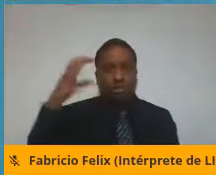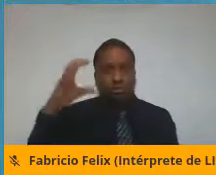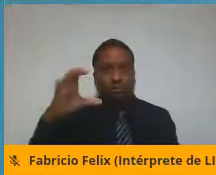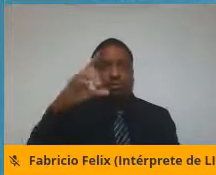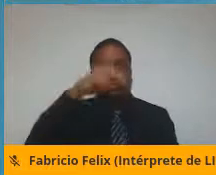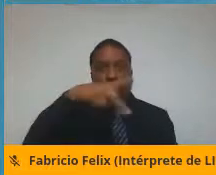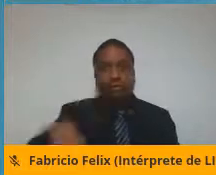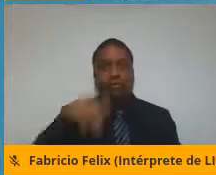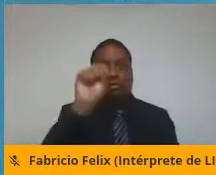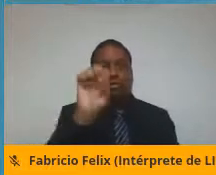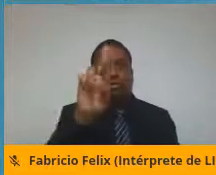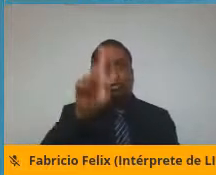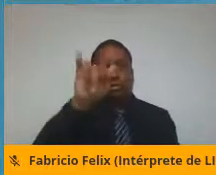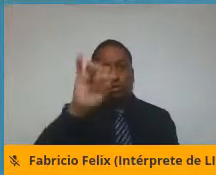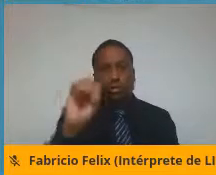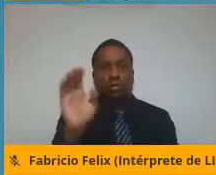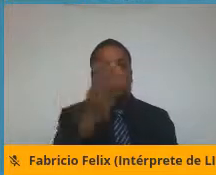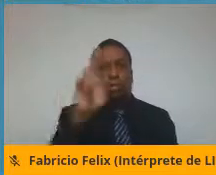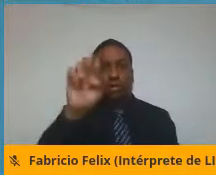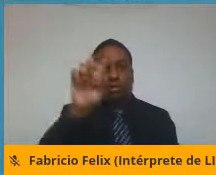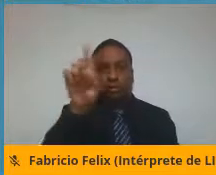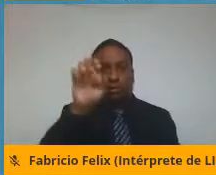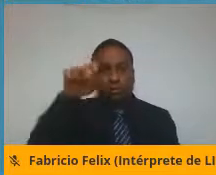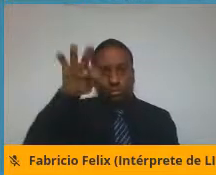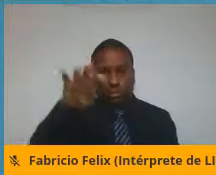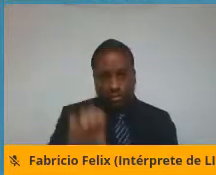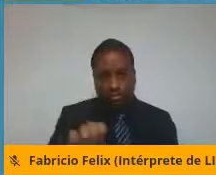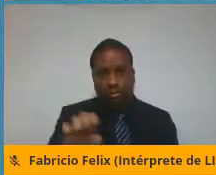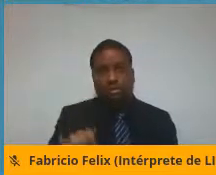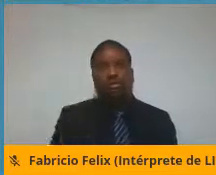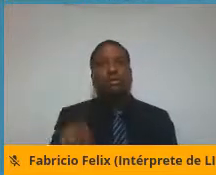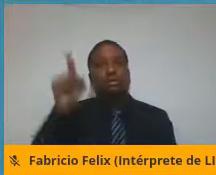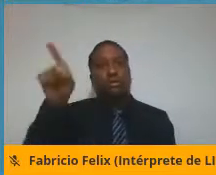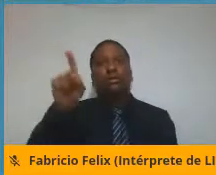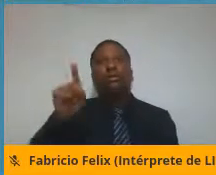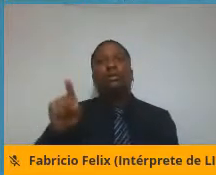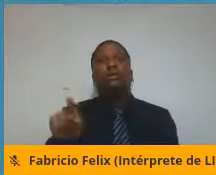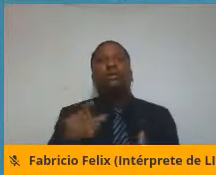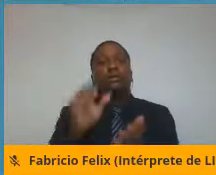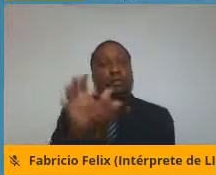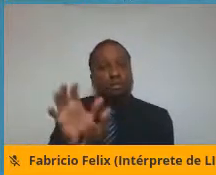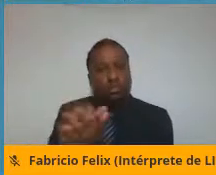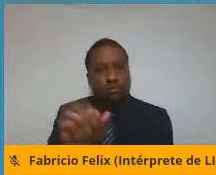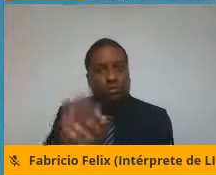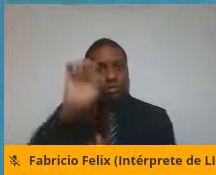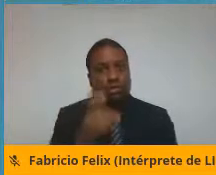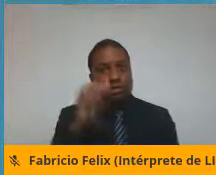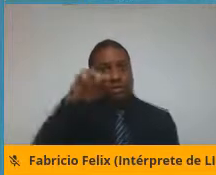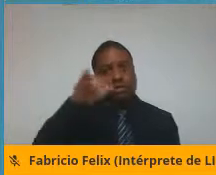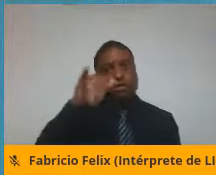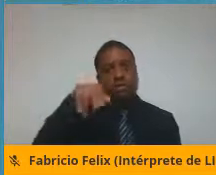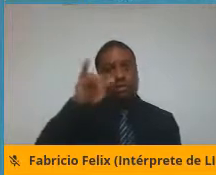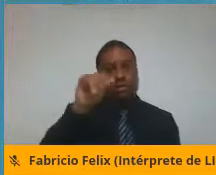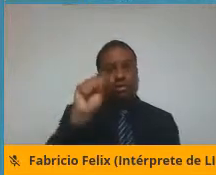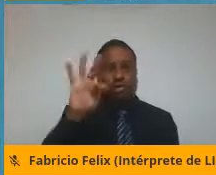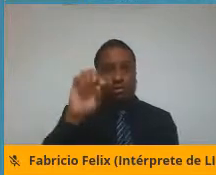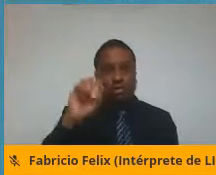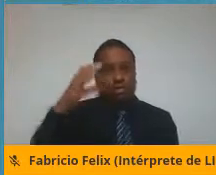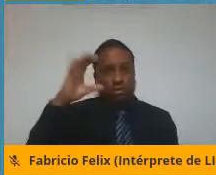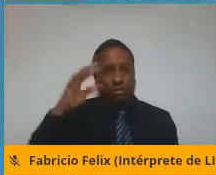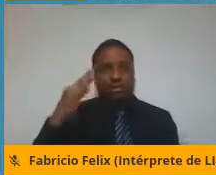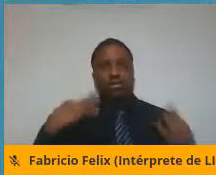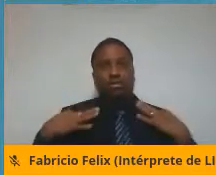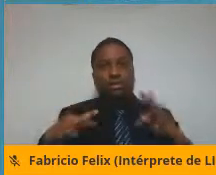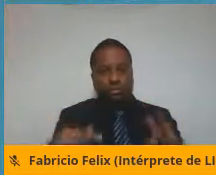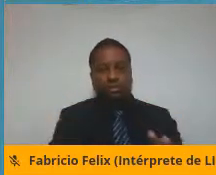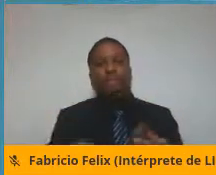Sérgio Rezende, do Departamento de Física da Universidade Federal de Pernambuco, ex-ministro de Ciência e Tecnologia, o professor